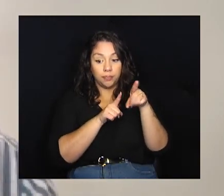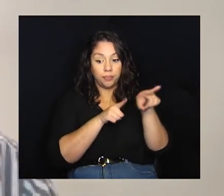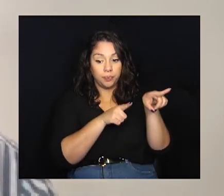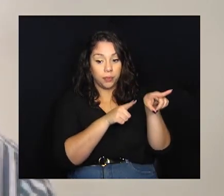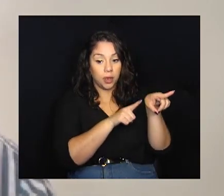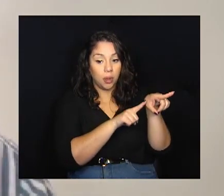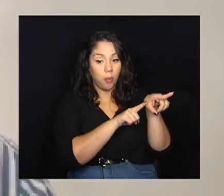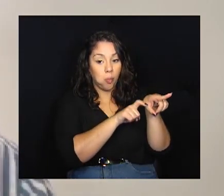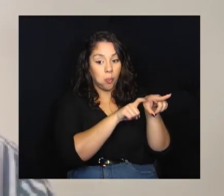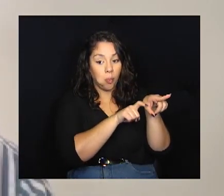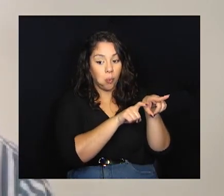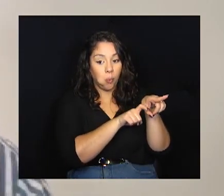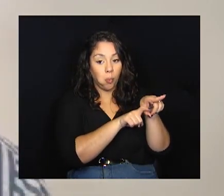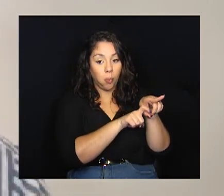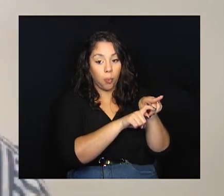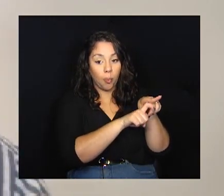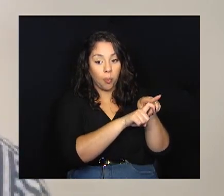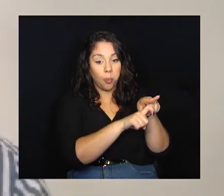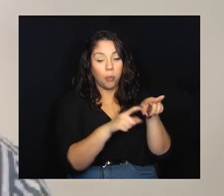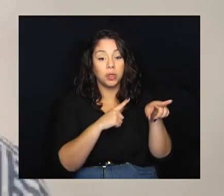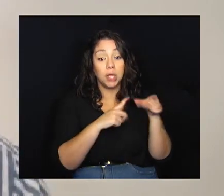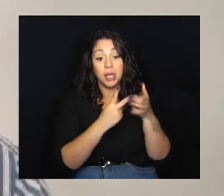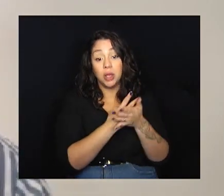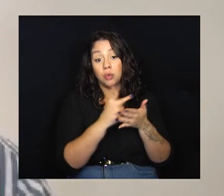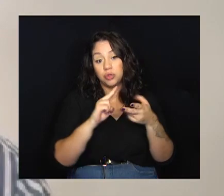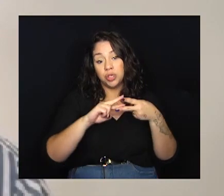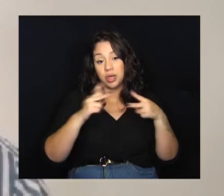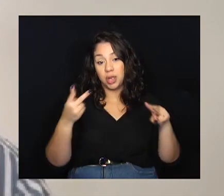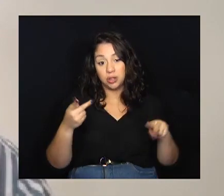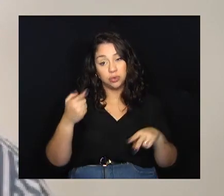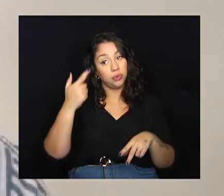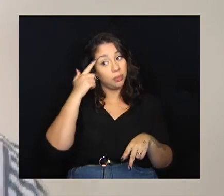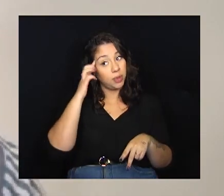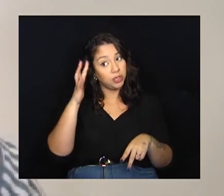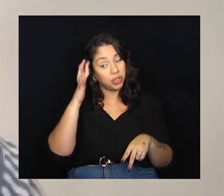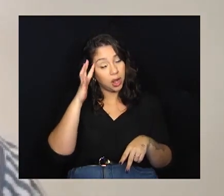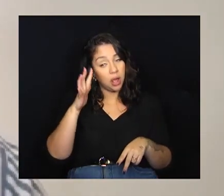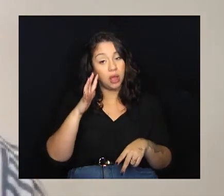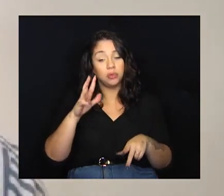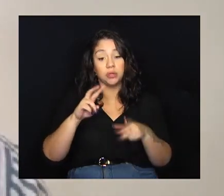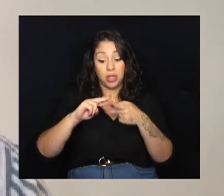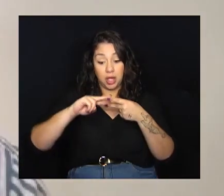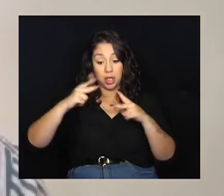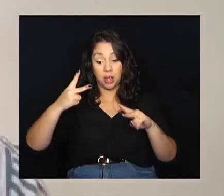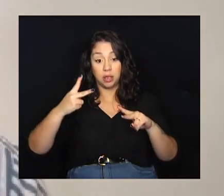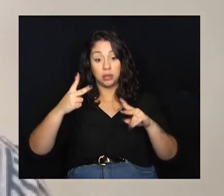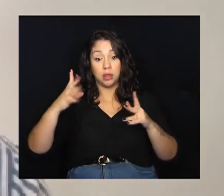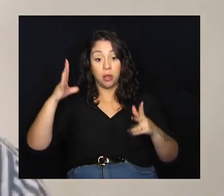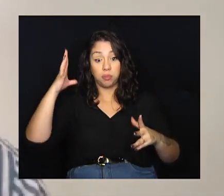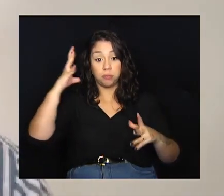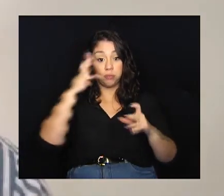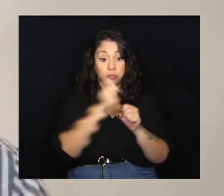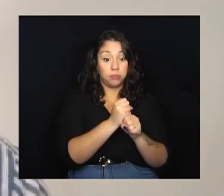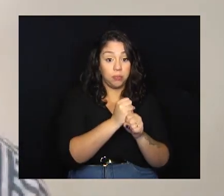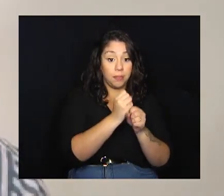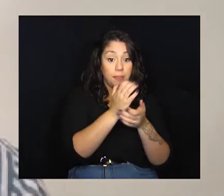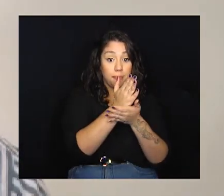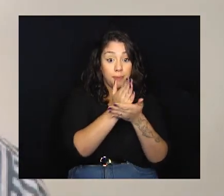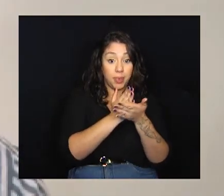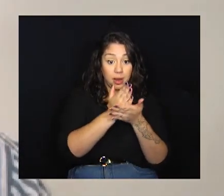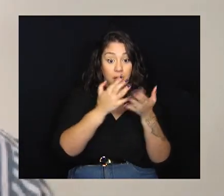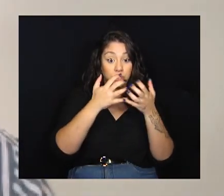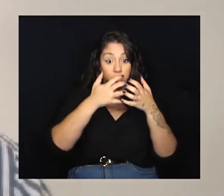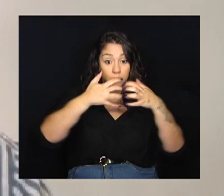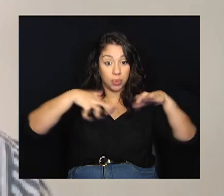genético pensa que eu tenho que pegar todo minha constituição genética e reduzir isso a metade porque a outra metade vai indo da minha